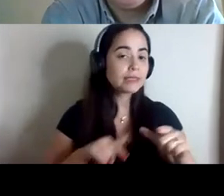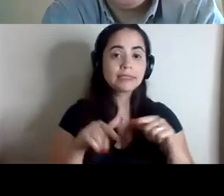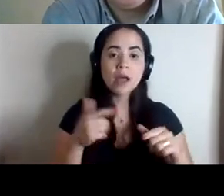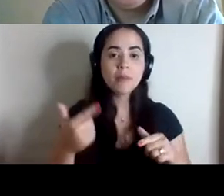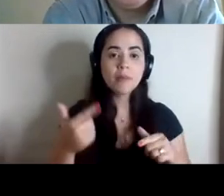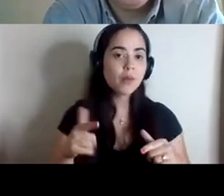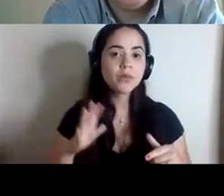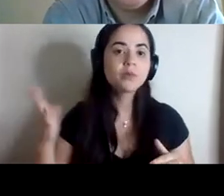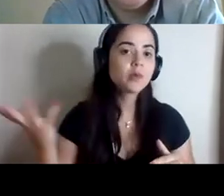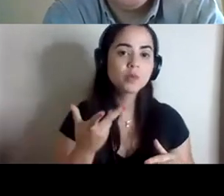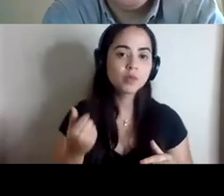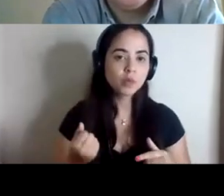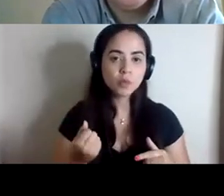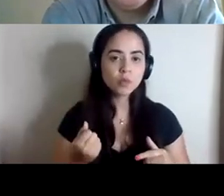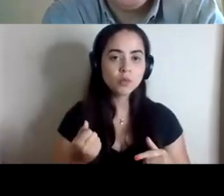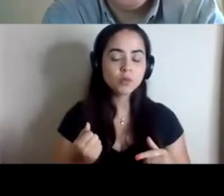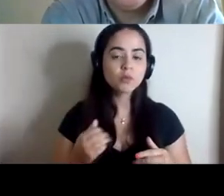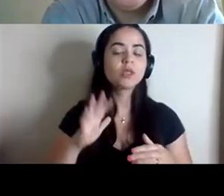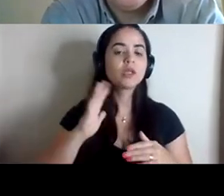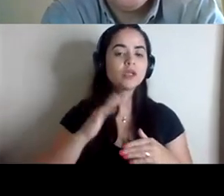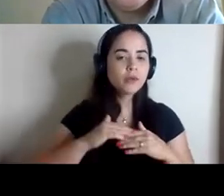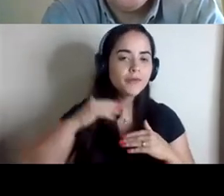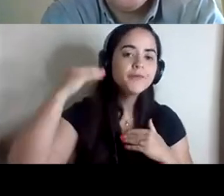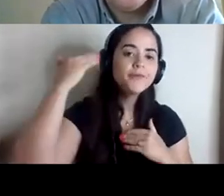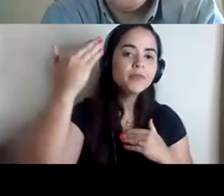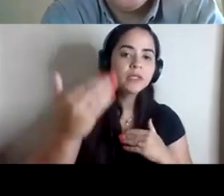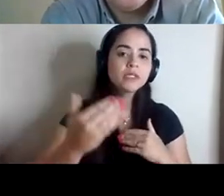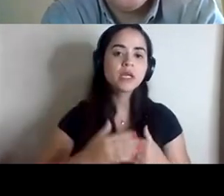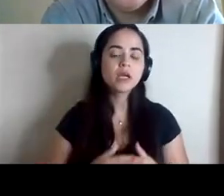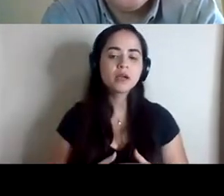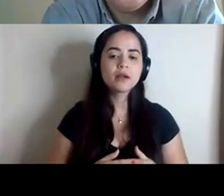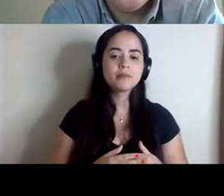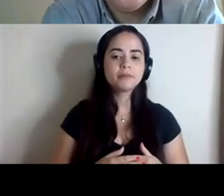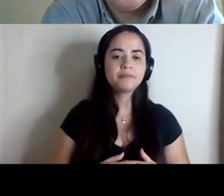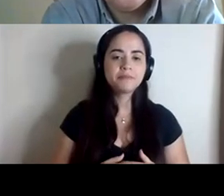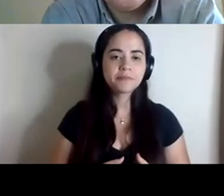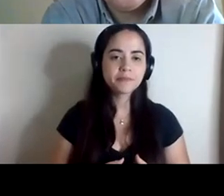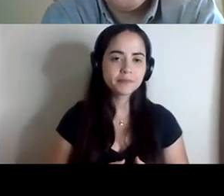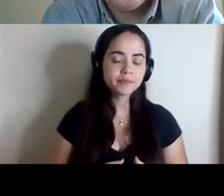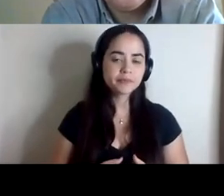mundo, a gente percebe isso, né, cada vez mais isso vai avançar, né? Então, assim, para resumir, né,